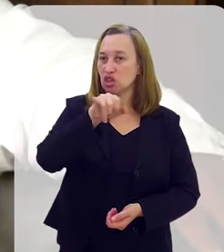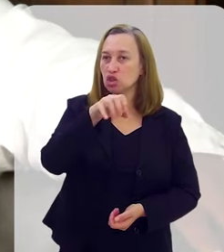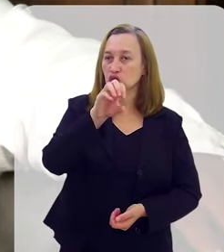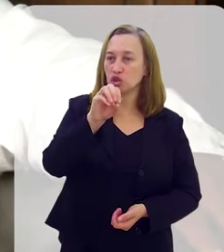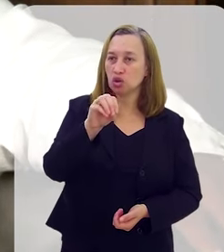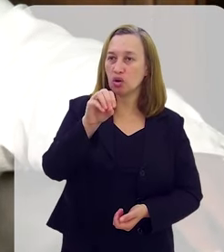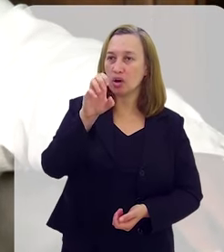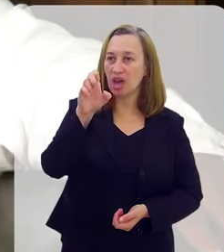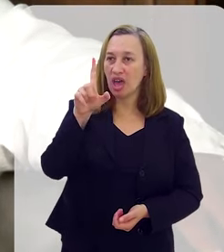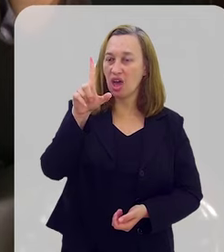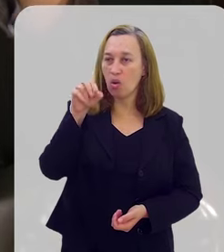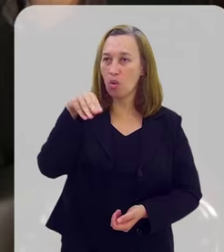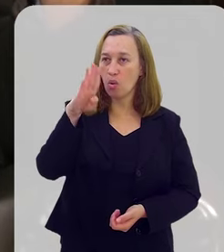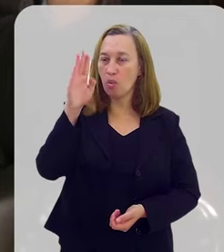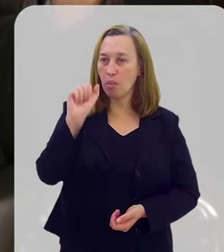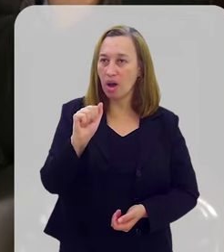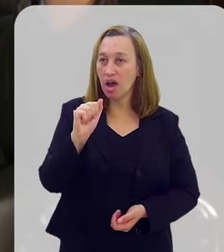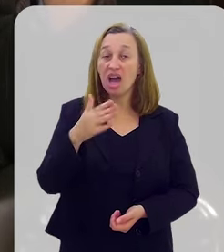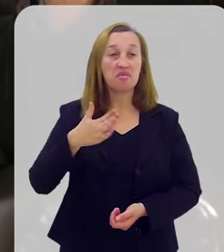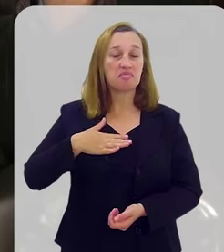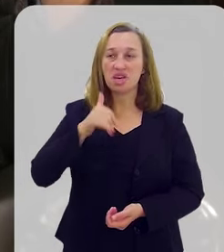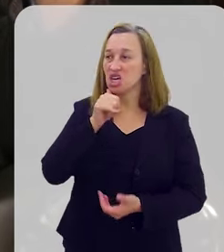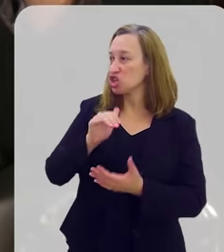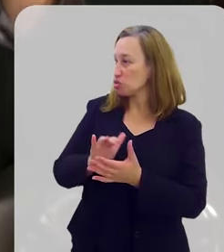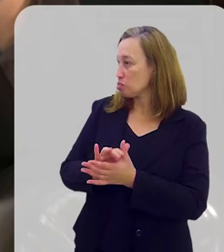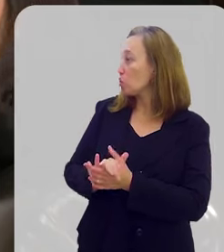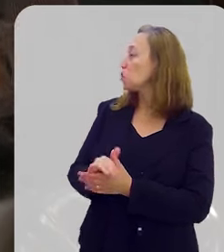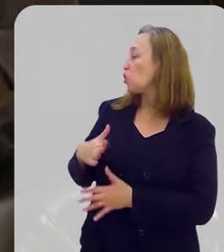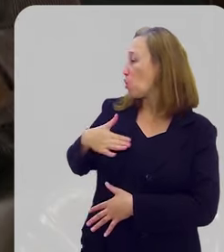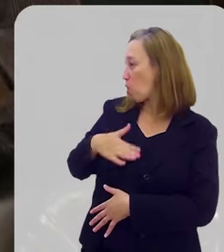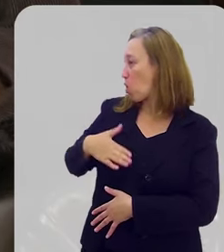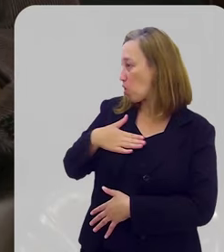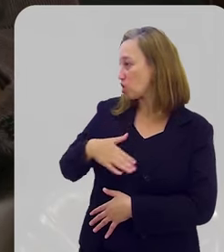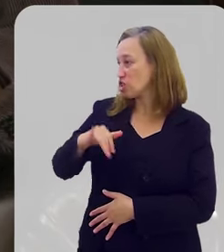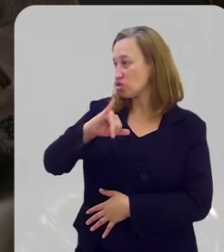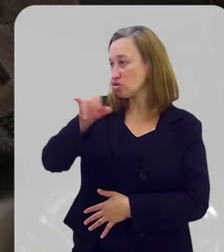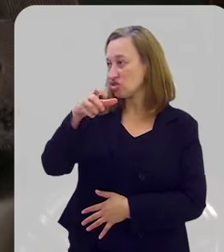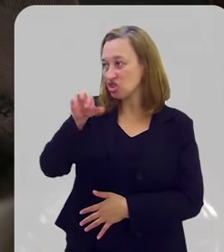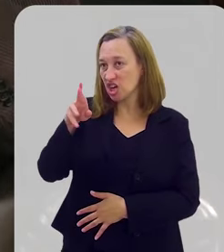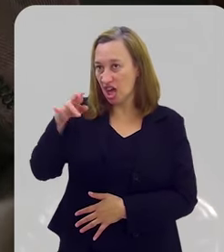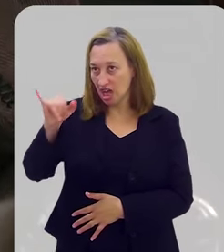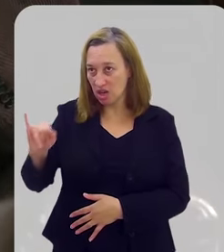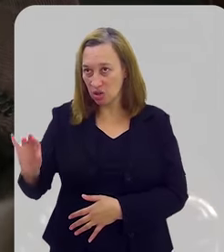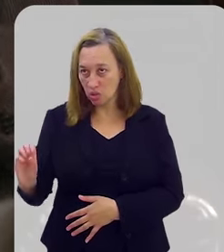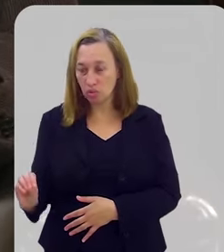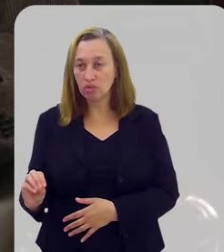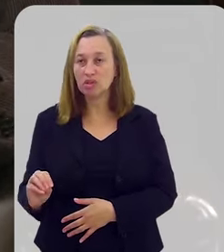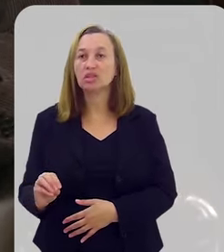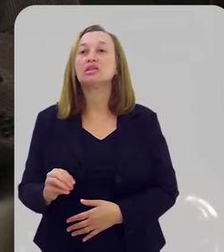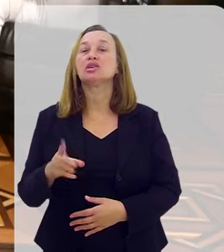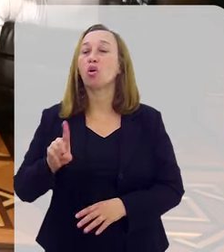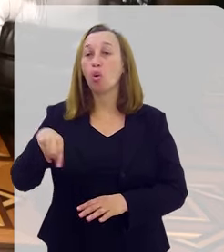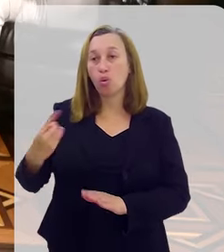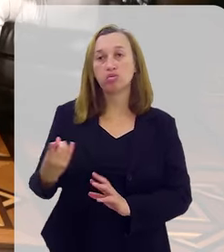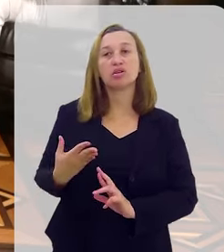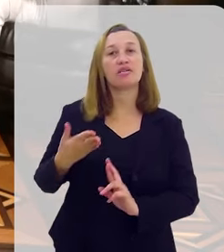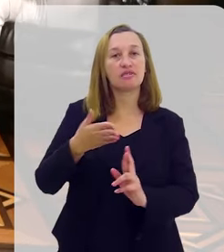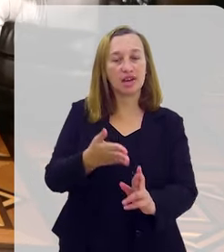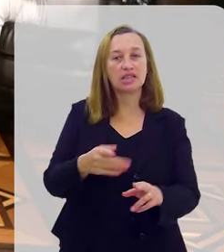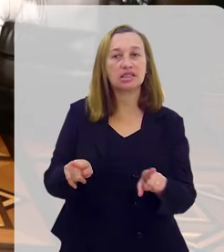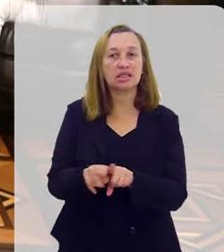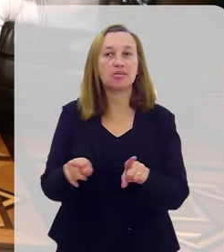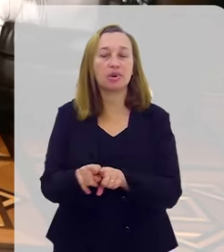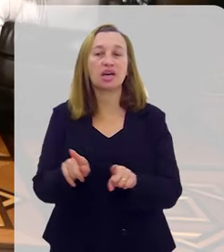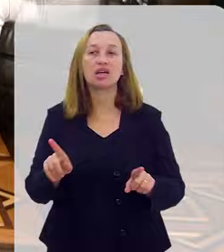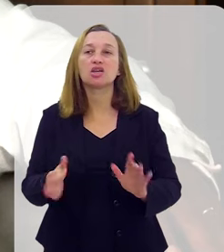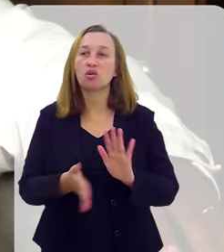legal. Jotas. Minha mulher gosta muito. Camila, tá aí? Ela gosta muito do Jairo. Um abraço, Jairo. Sucesso total. É outra referência outra também referência, no canto